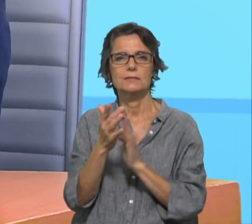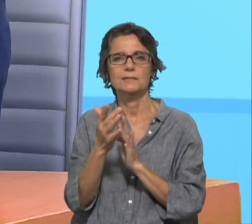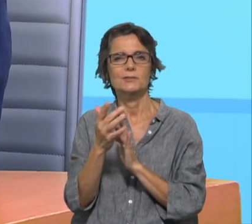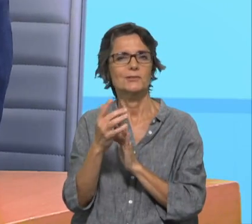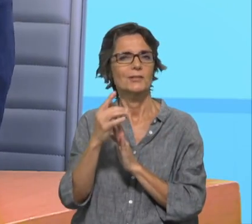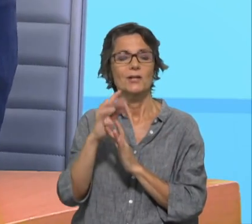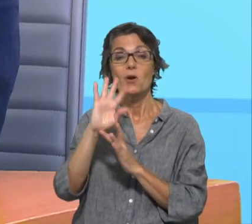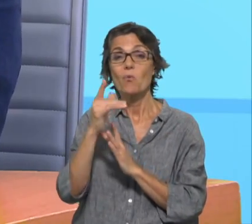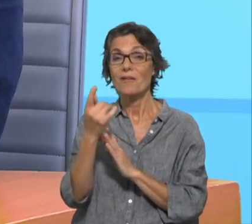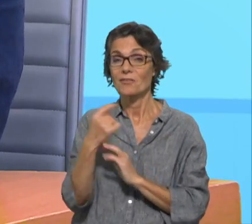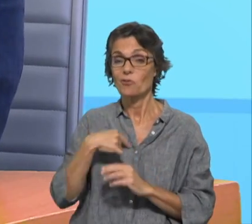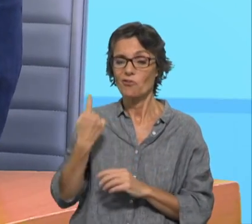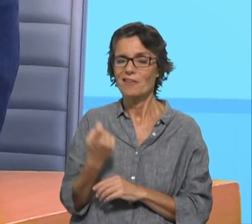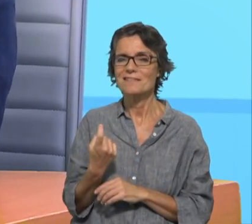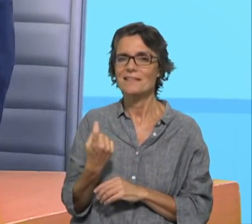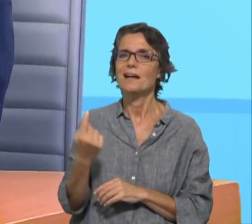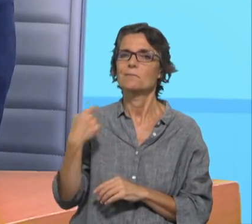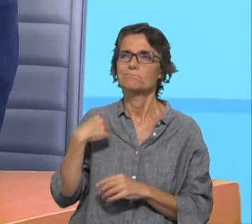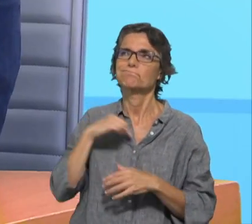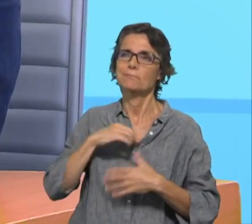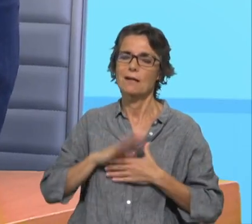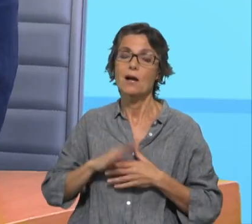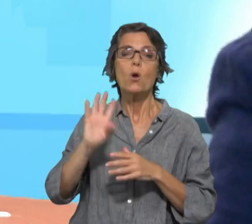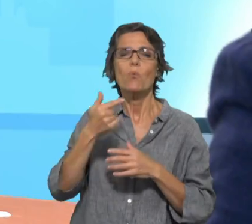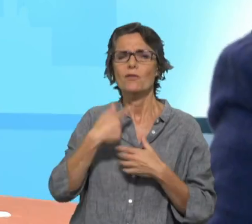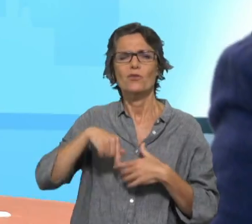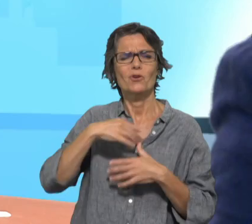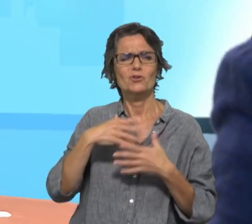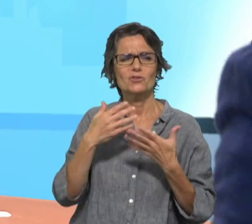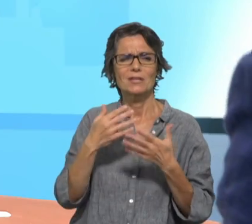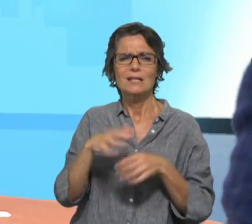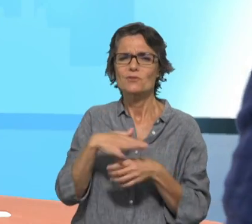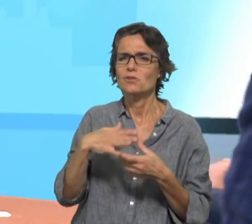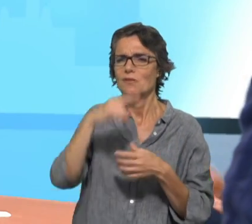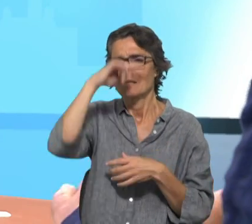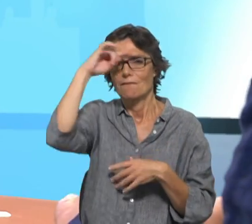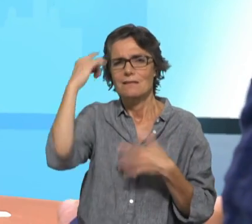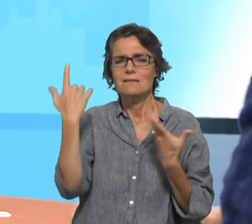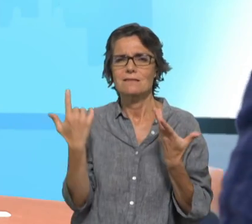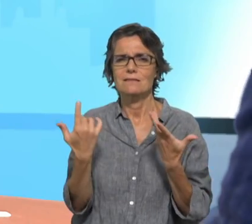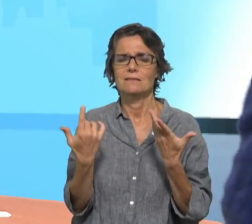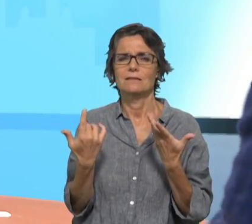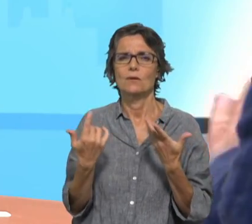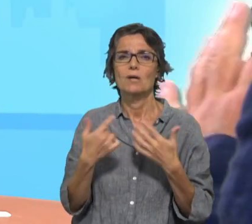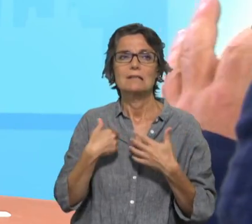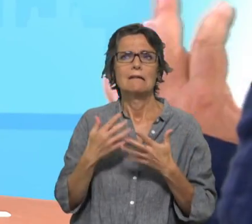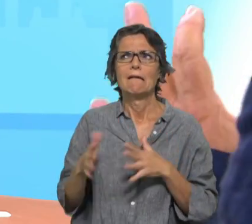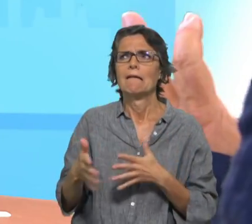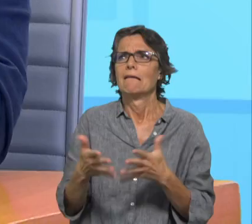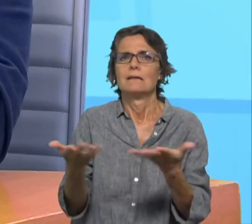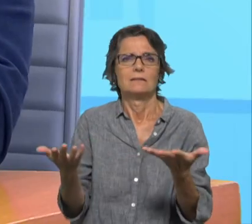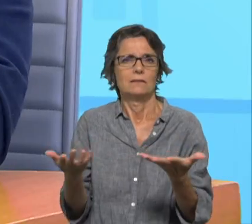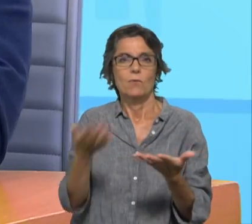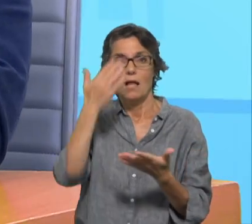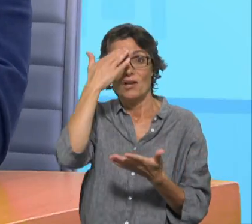vida. Mesmo nos momentos de deserto, nos momentos mais áridos, mesmo quando às vezes nos falta o chão, quando pensamos que o